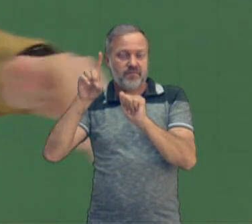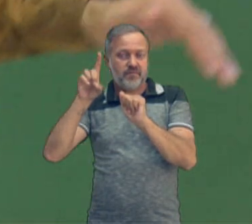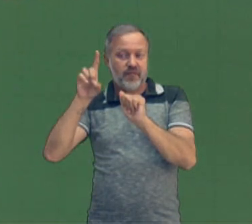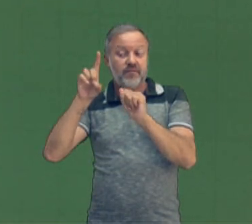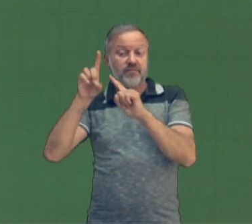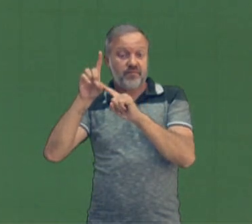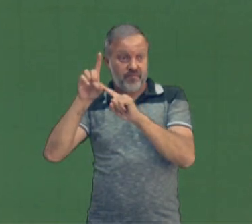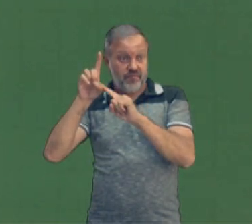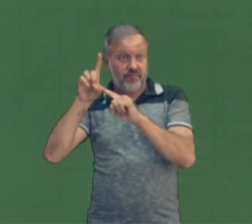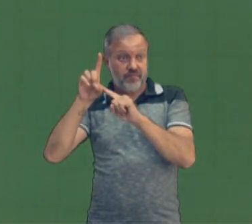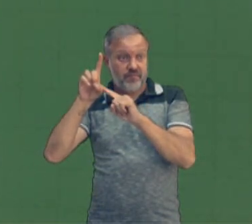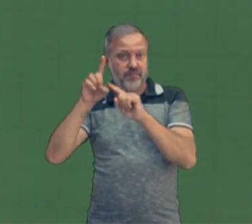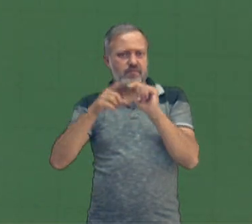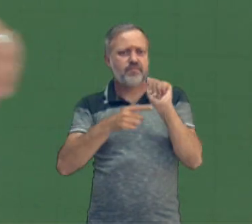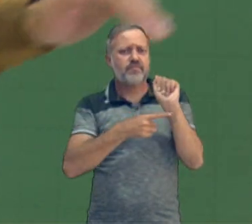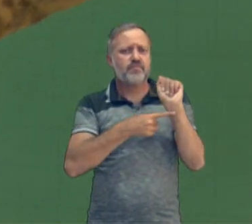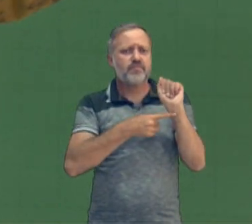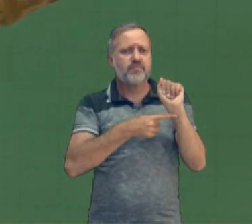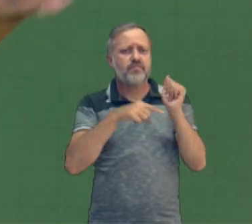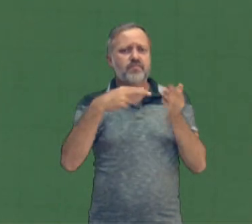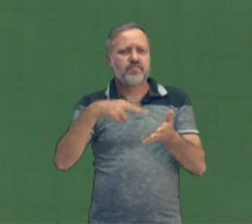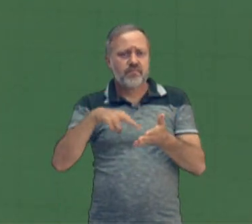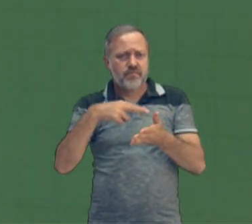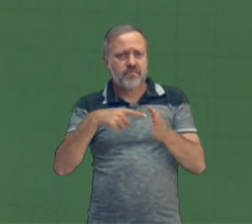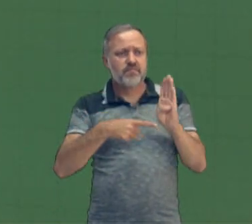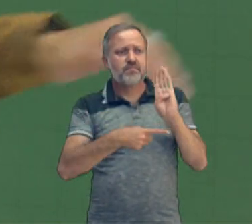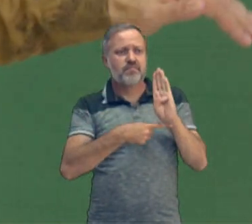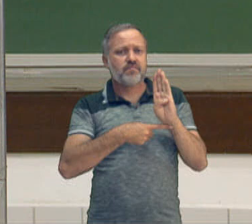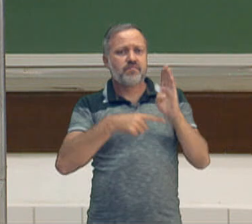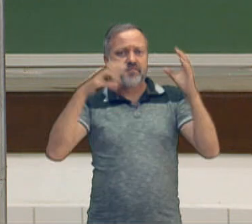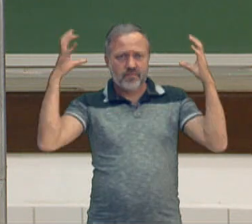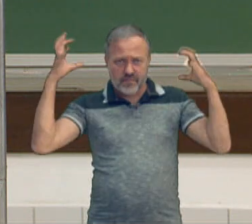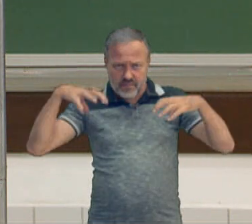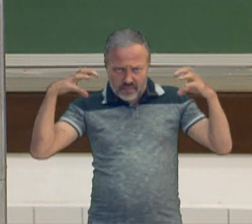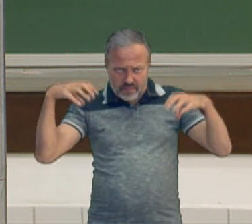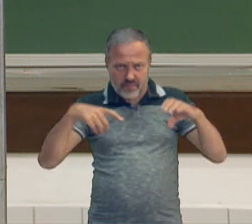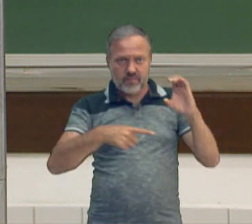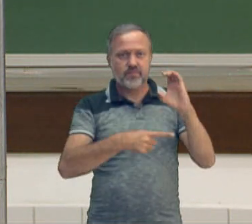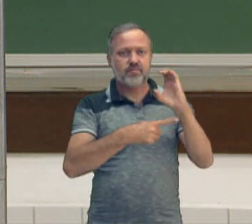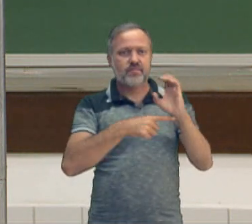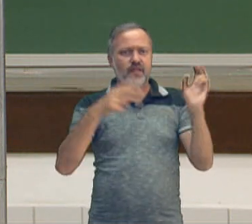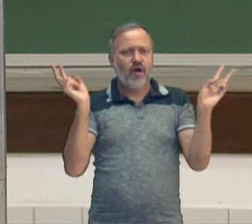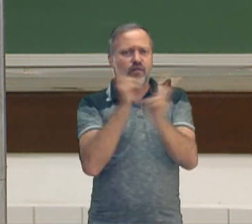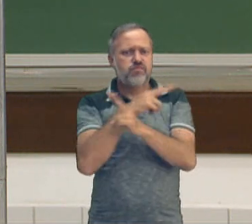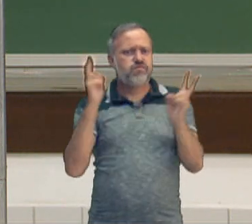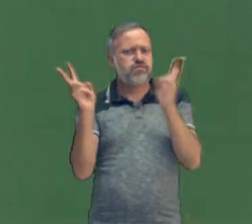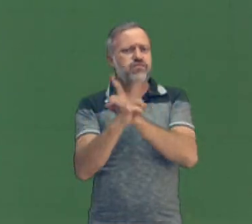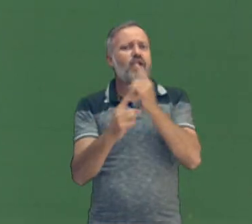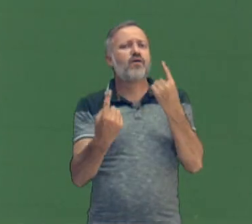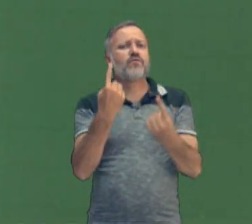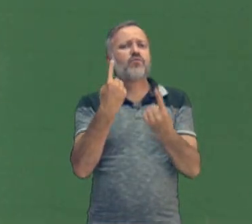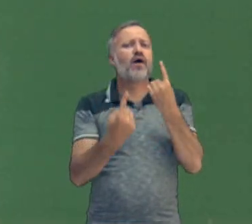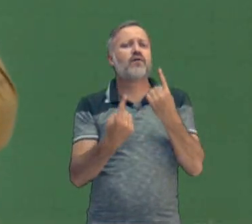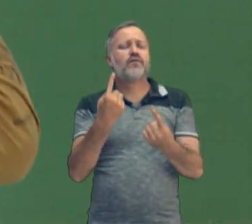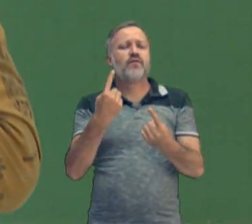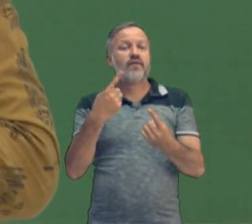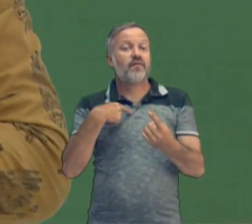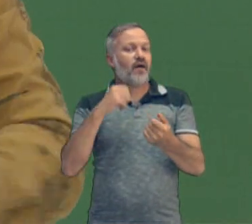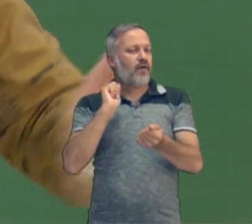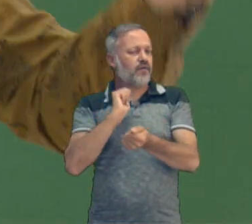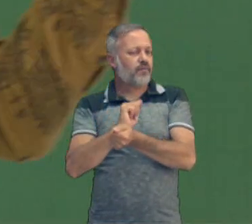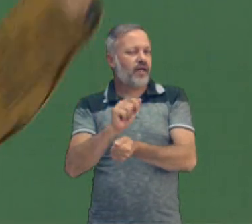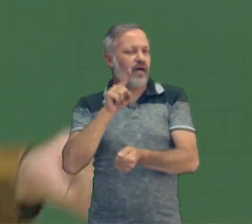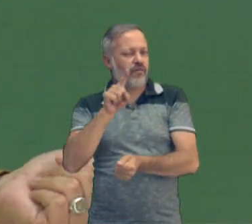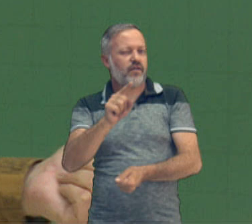da A, dança, B, chuva, C, tempestade. Vamos dar mais um tempo